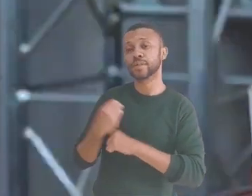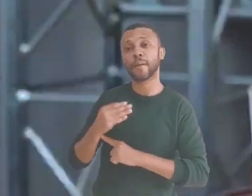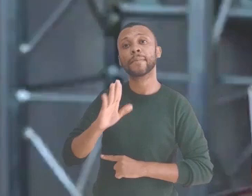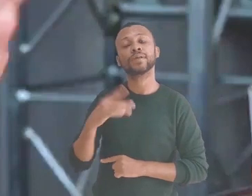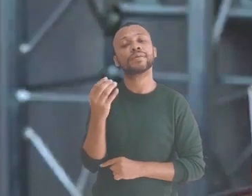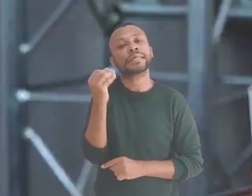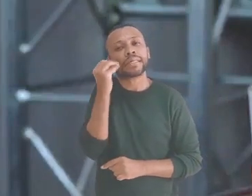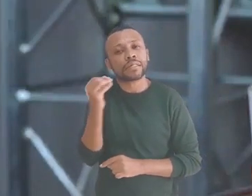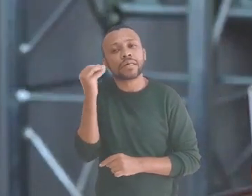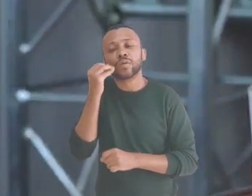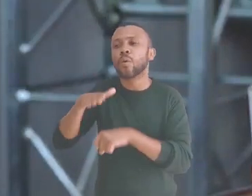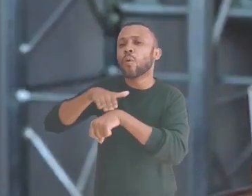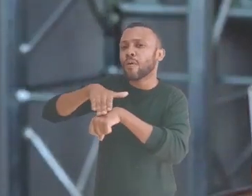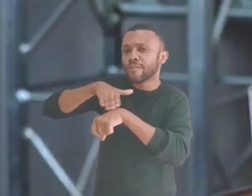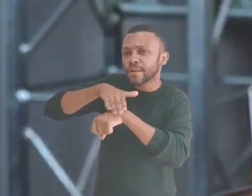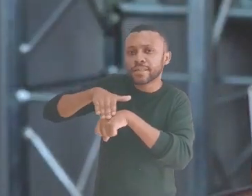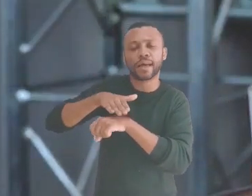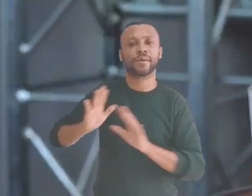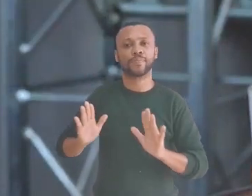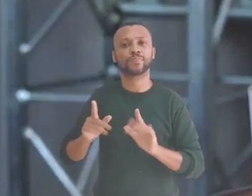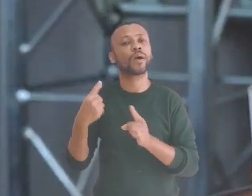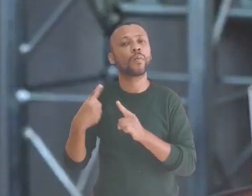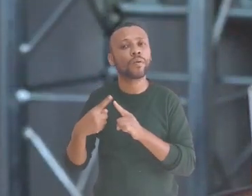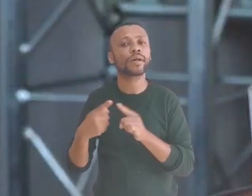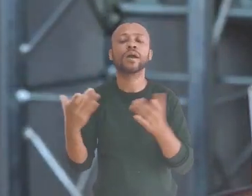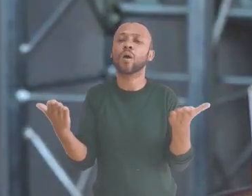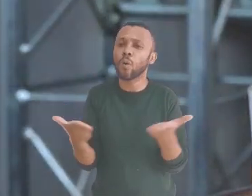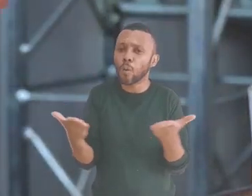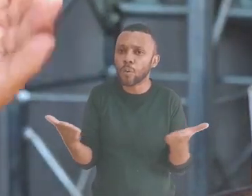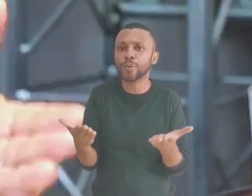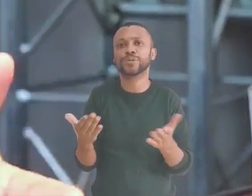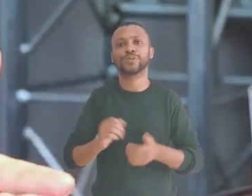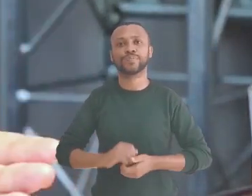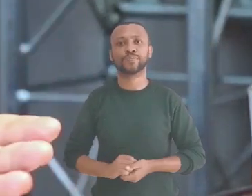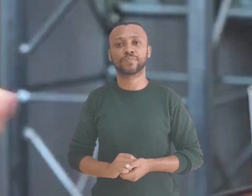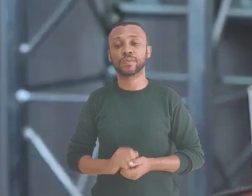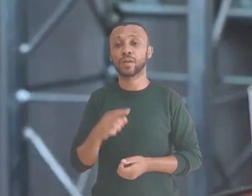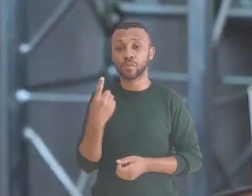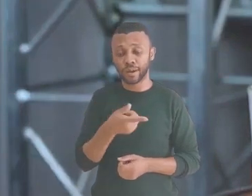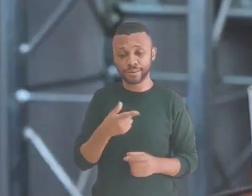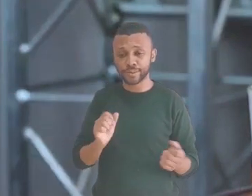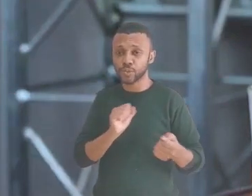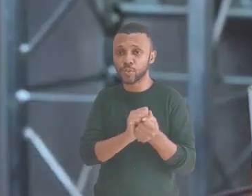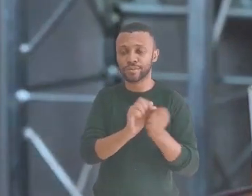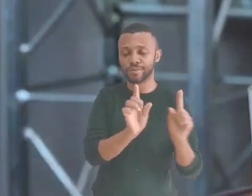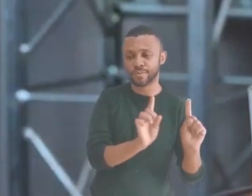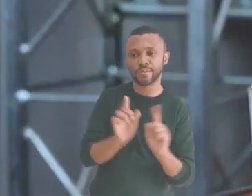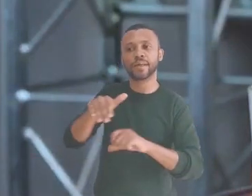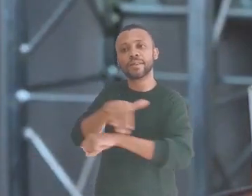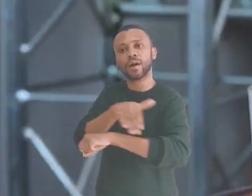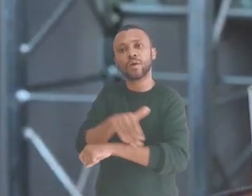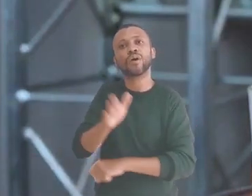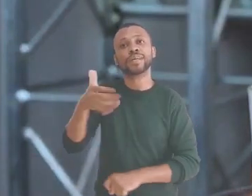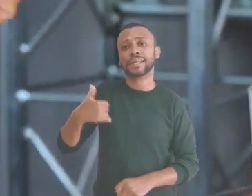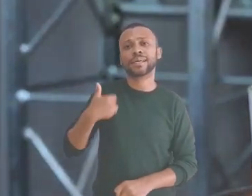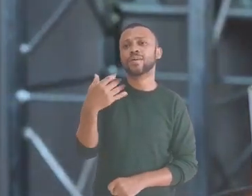tentando falar. O que acontece? Hoje, ao sair na rua, eu já tenho 44 anos,